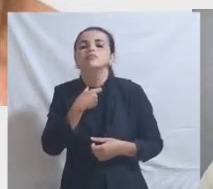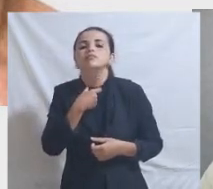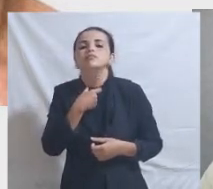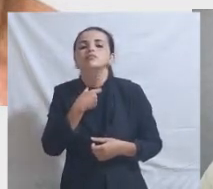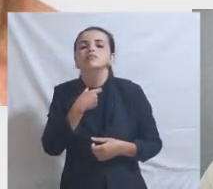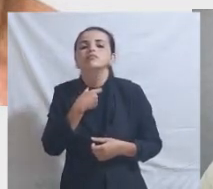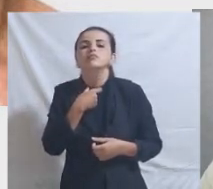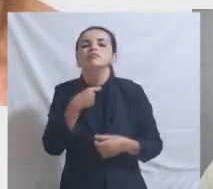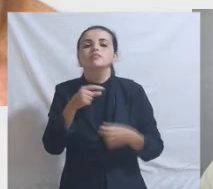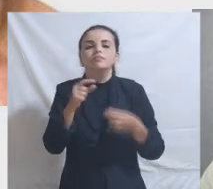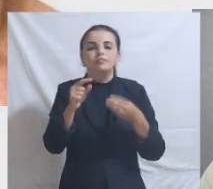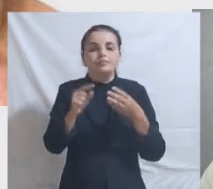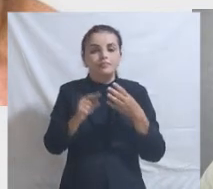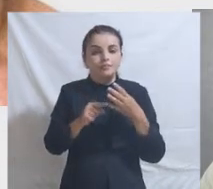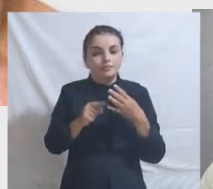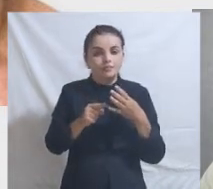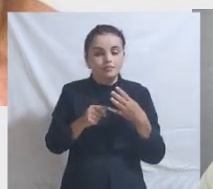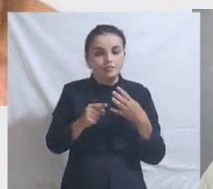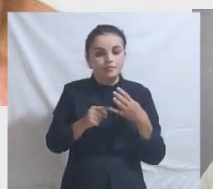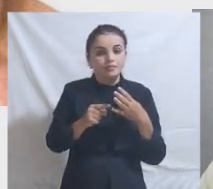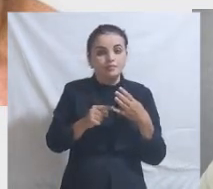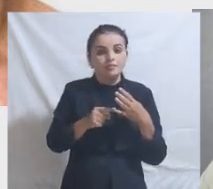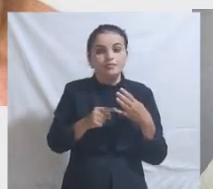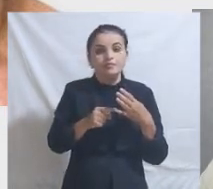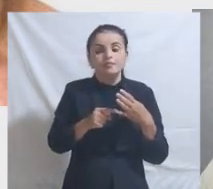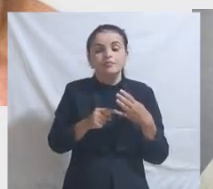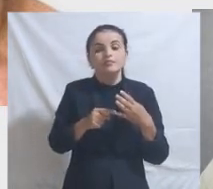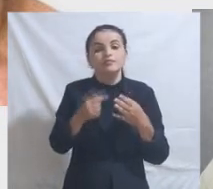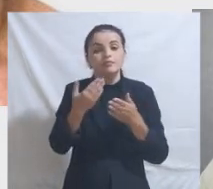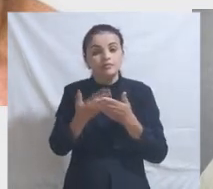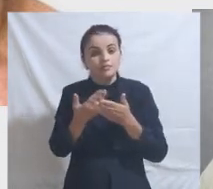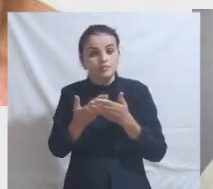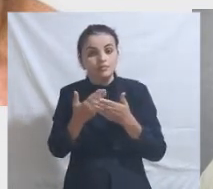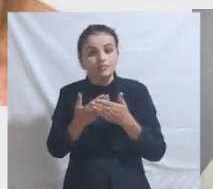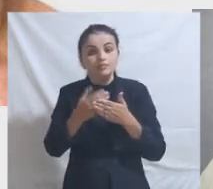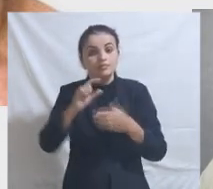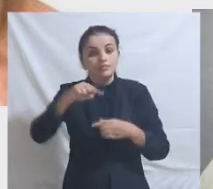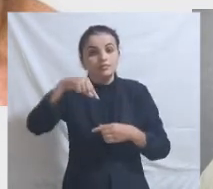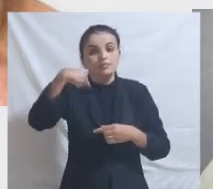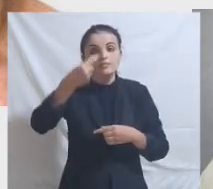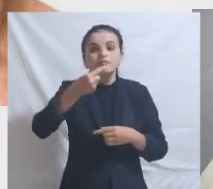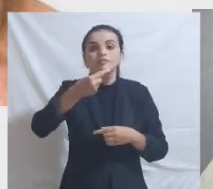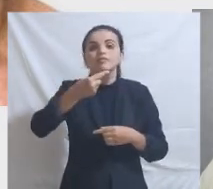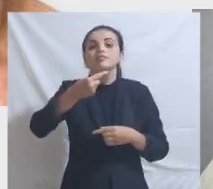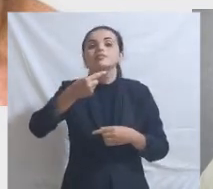pregas vocais, que é o que faz com que a gente consiga falar. Então,